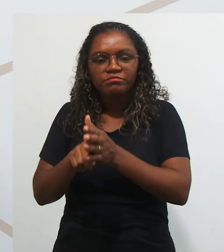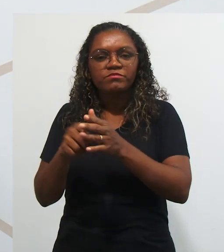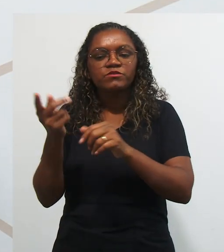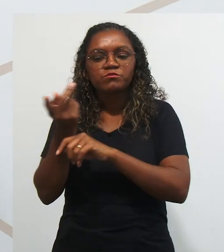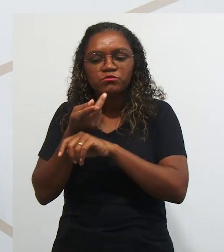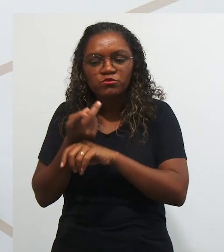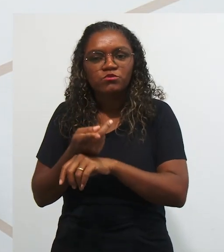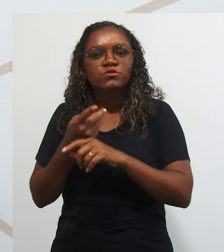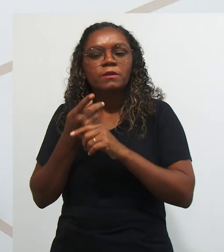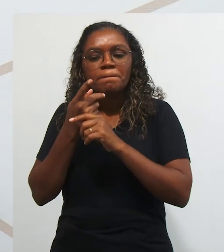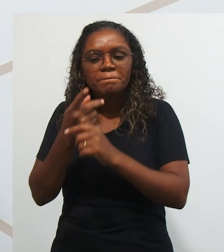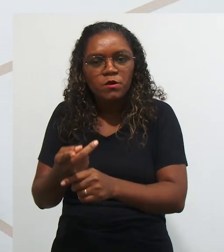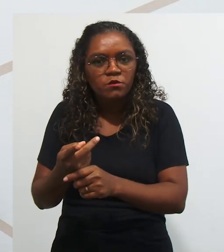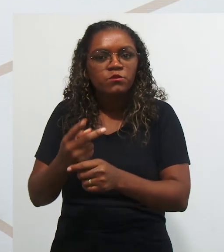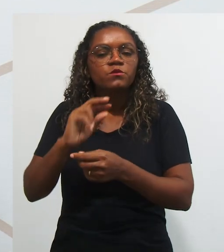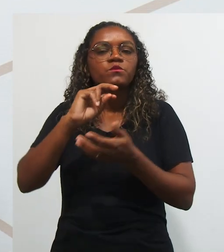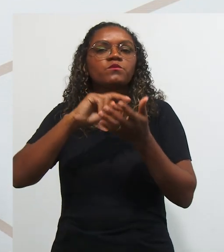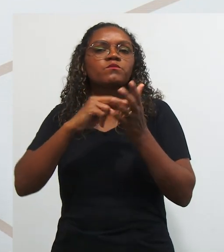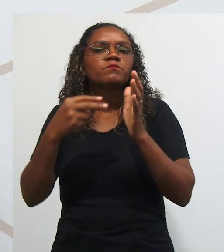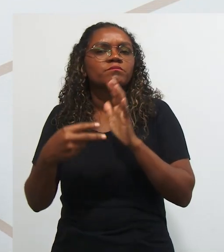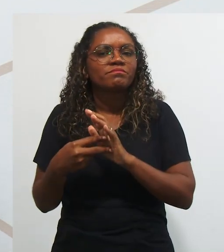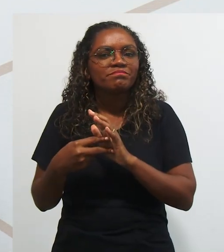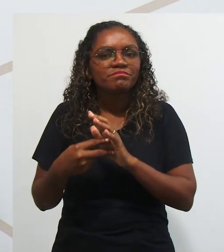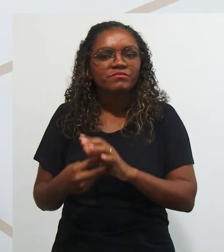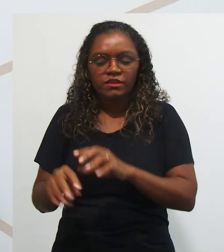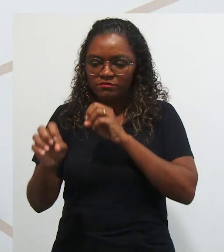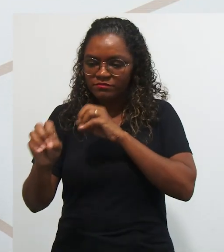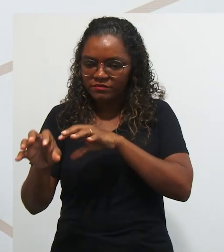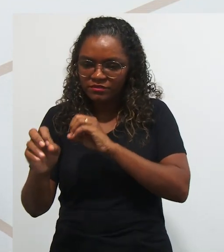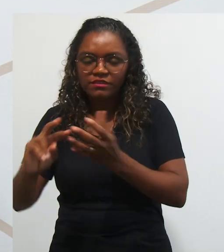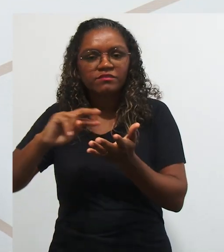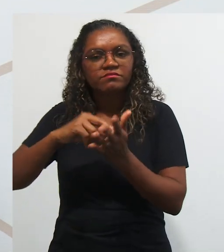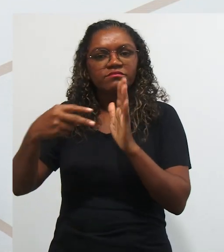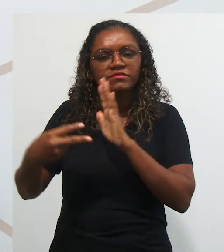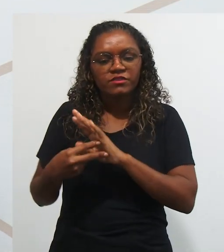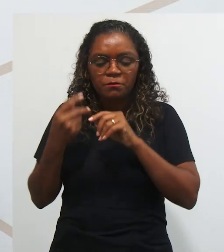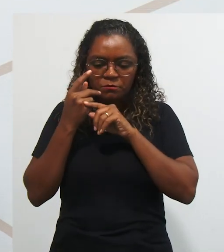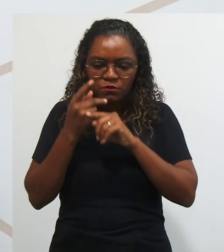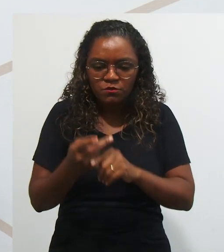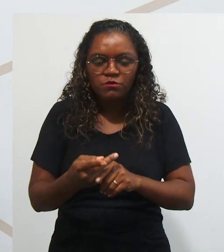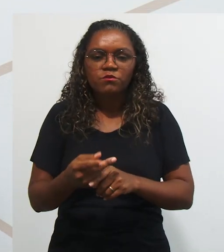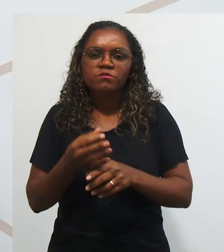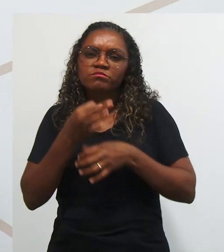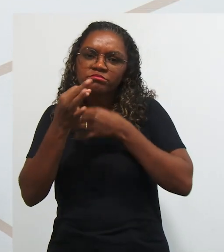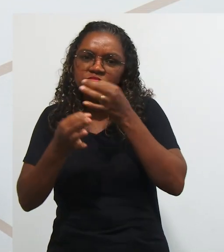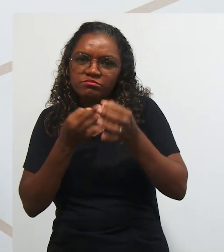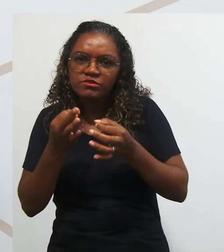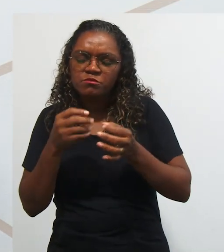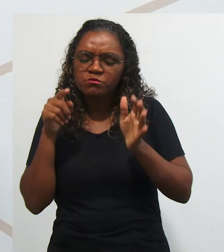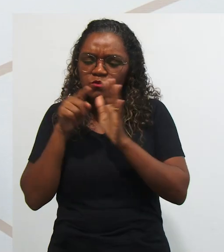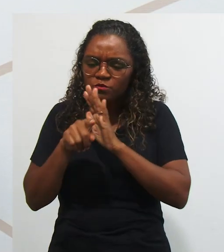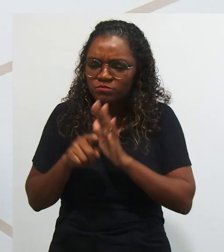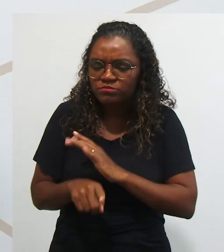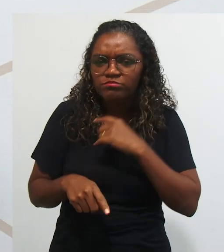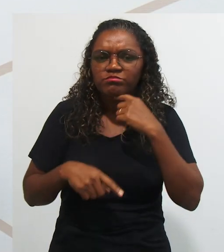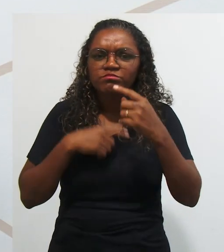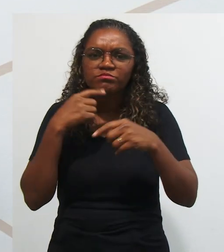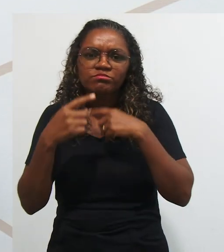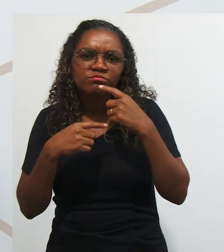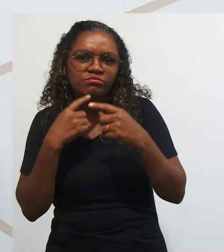reprocurando. Ensino porque busco, porque indaguei, porque indago e me